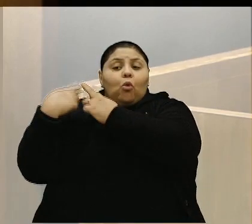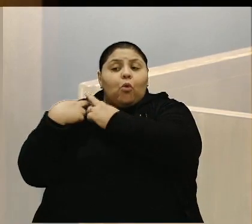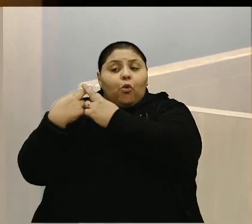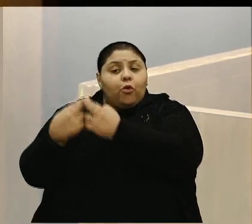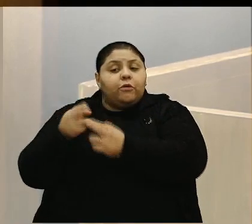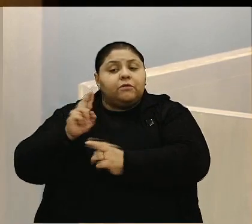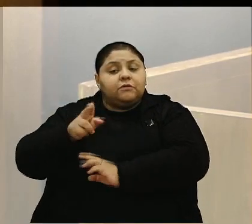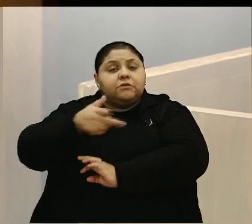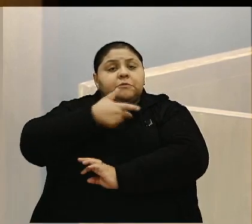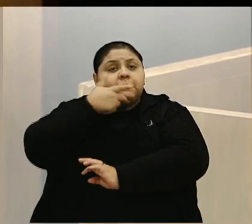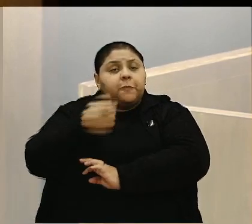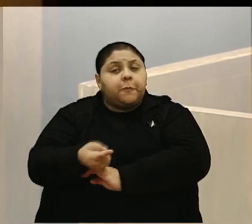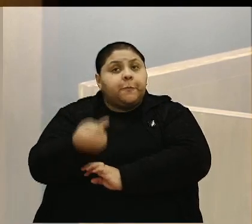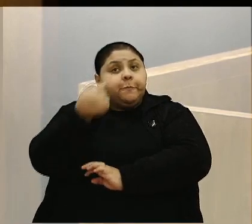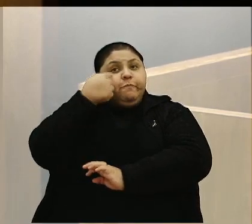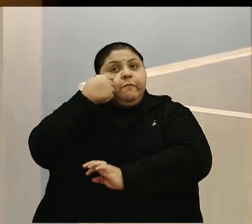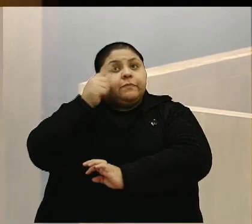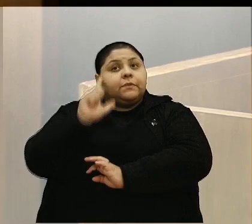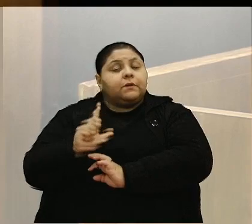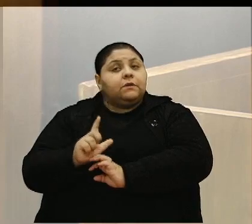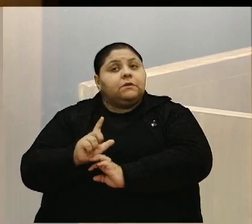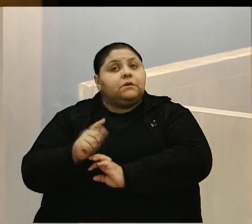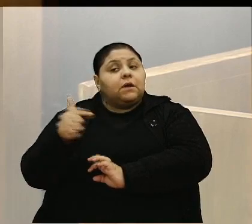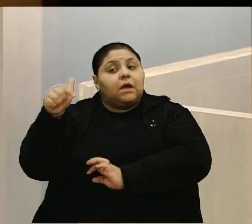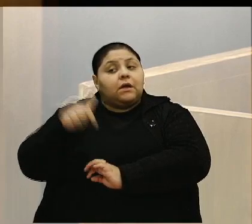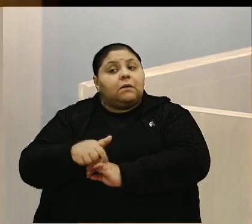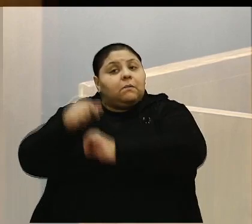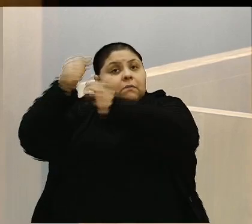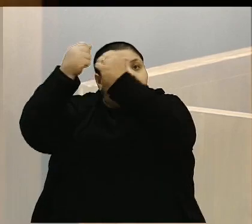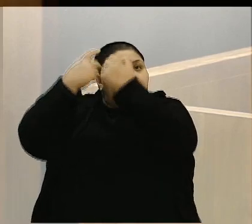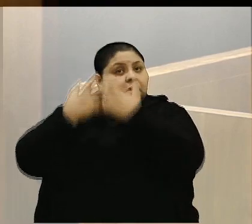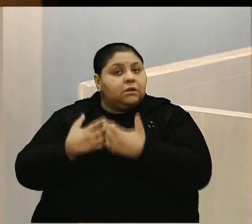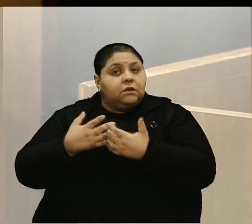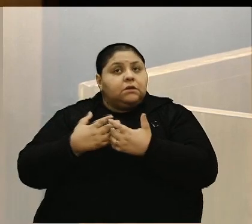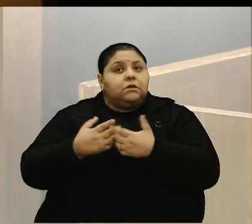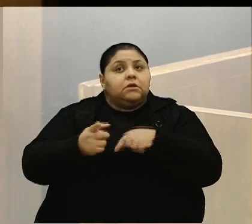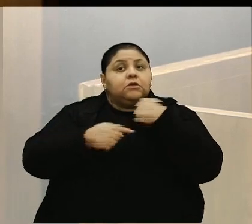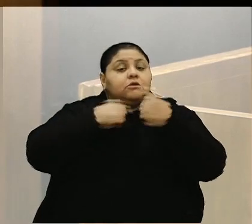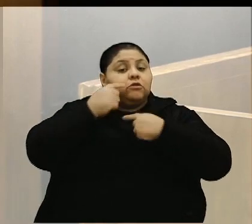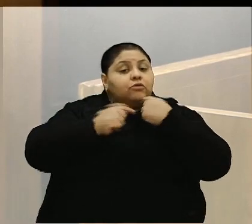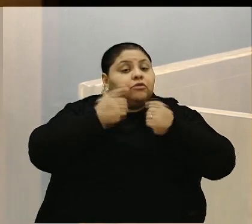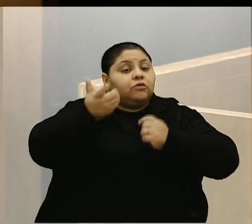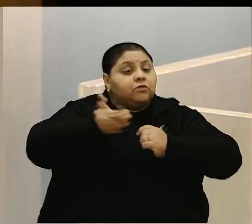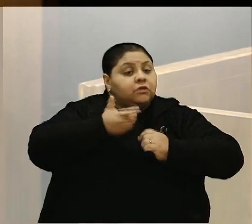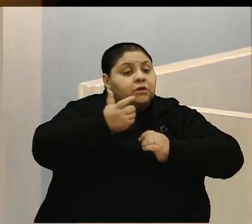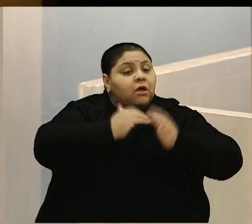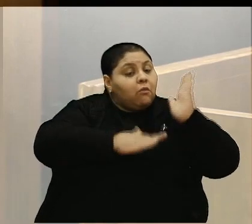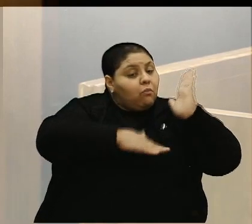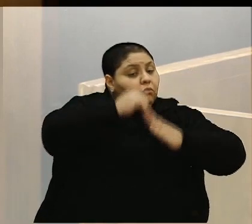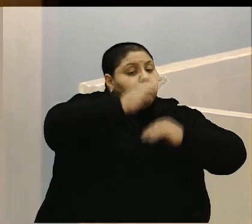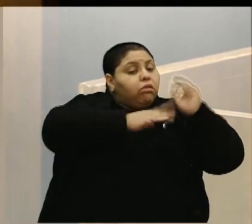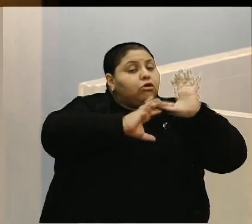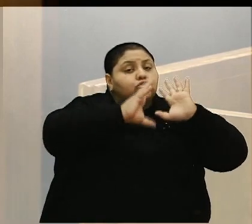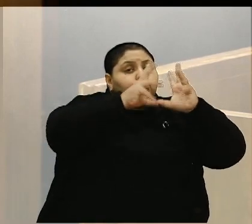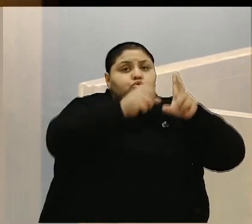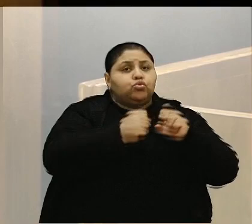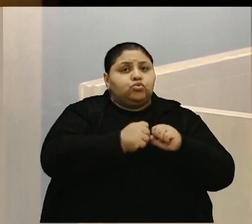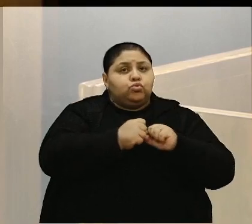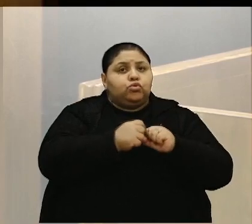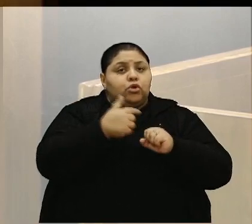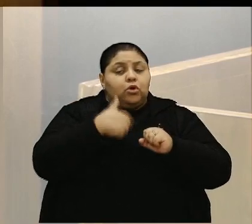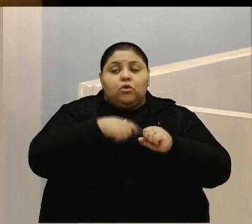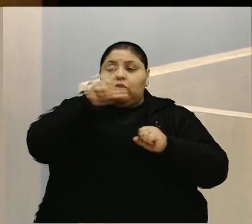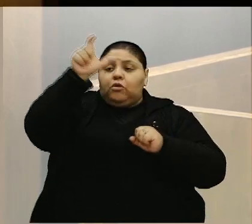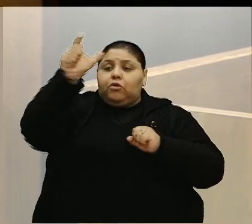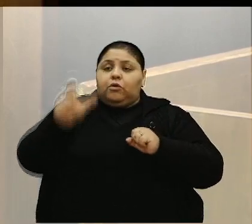digo, olha, eu trago aqui uma crítica, mas eu quero construir junto. Eu sou uma pessoa que trago,